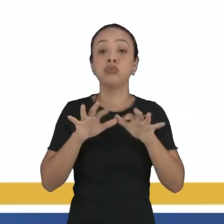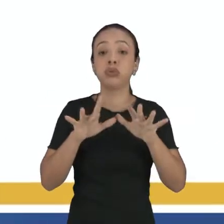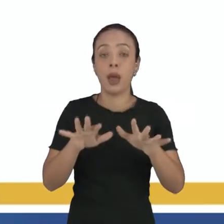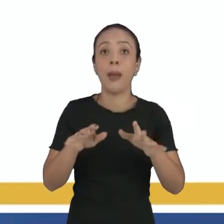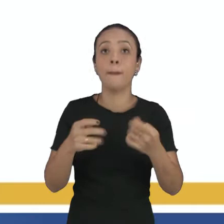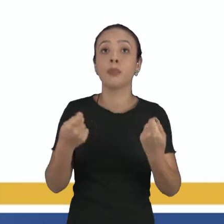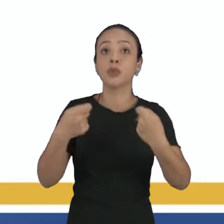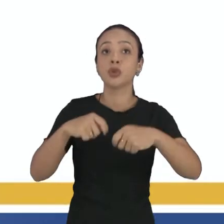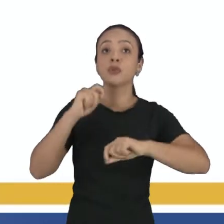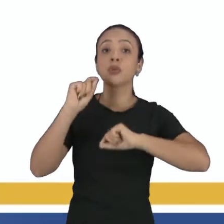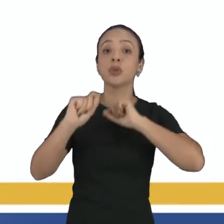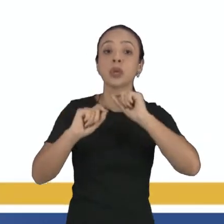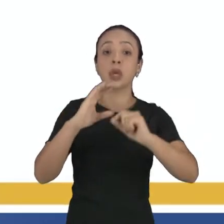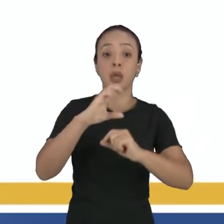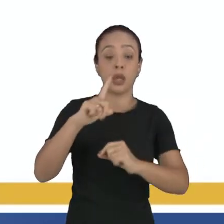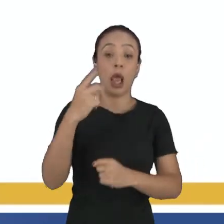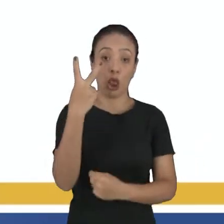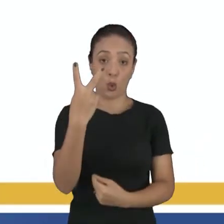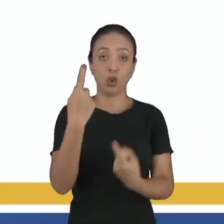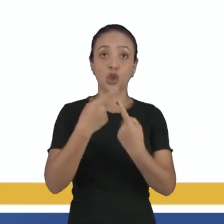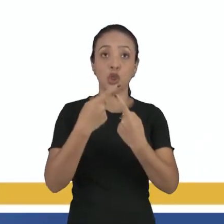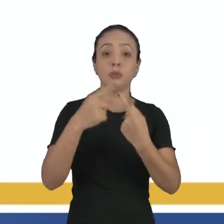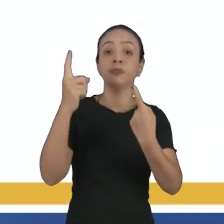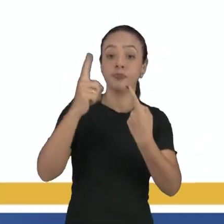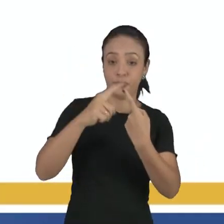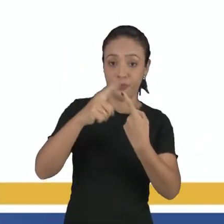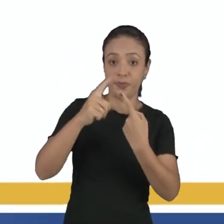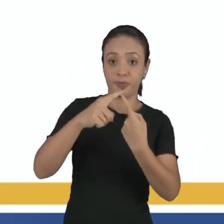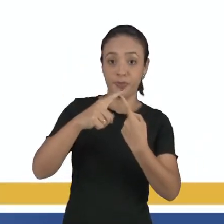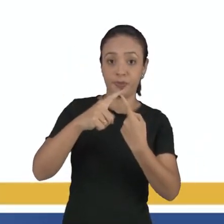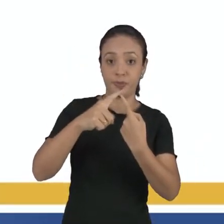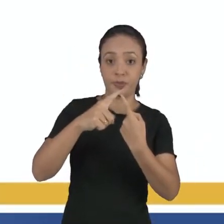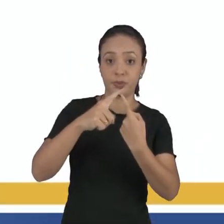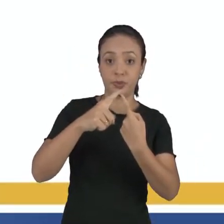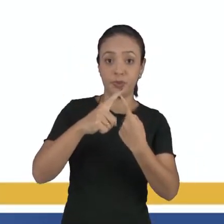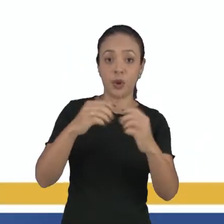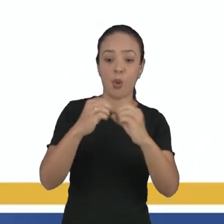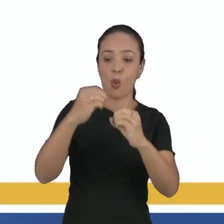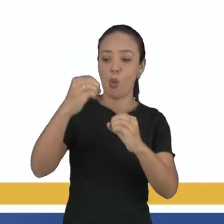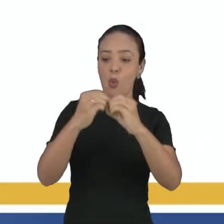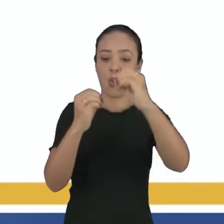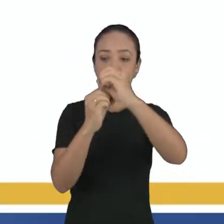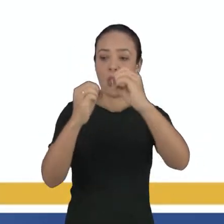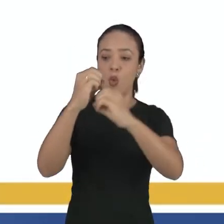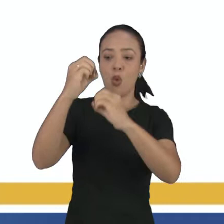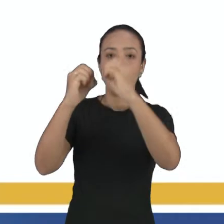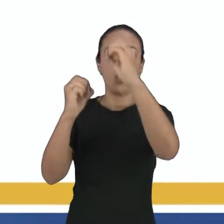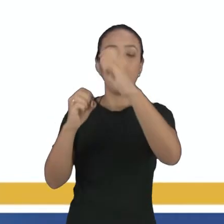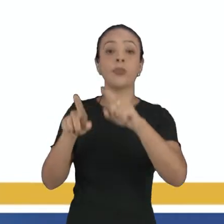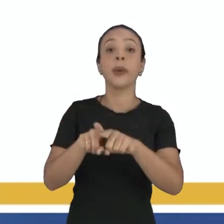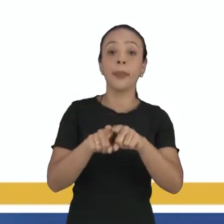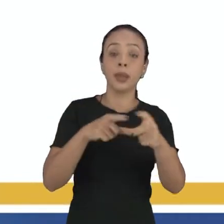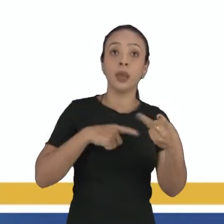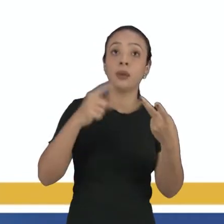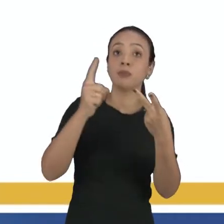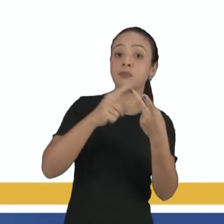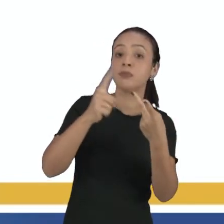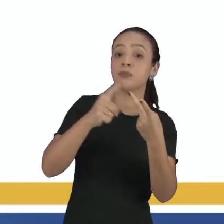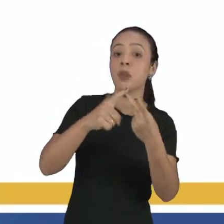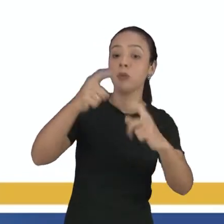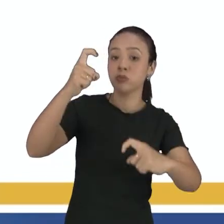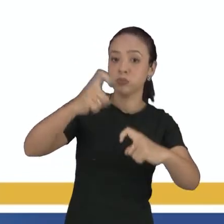ser basicamente classificada em dois tipos, tá? Nós temos a reprodução assexuada, tá? E nós temos a